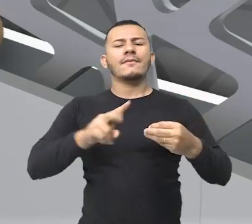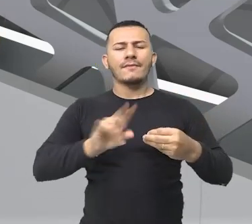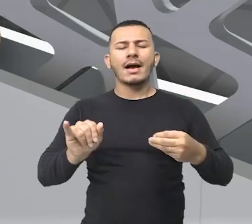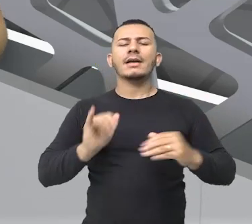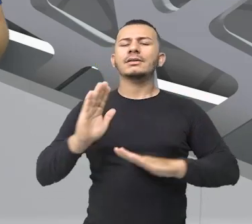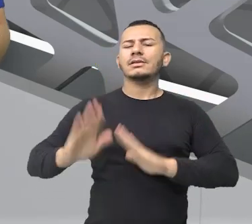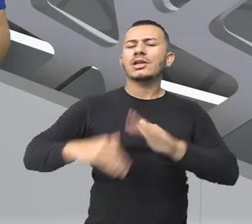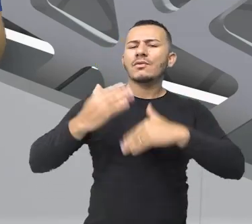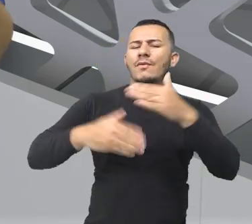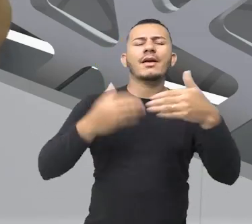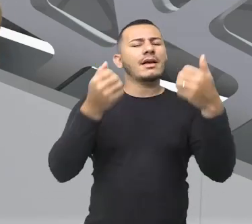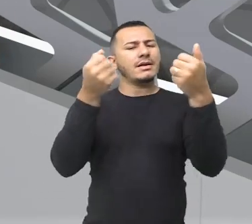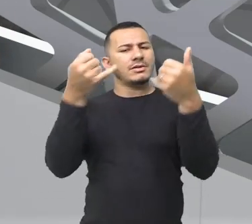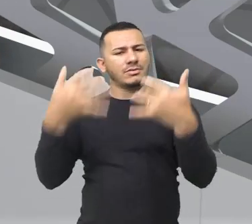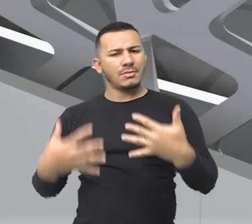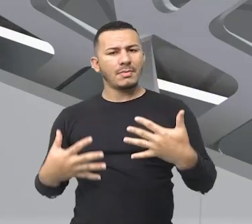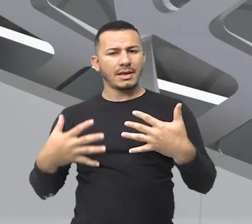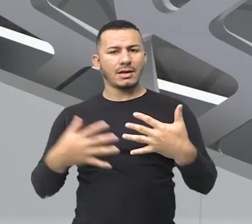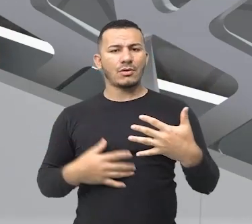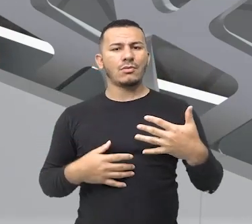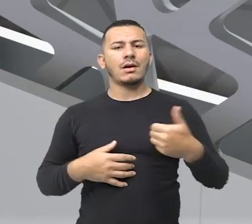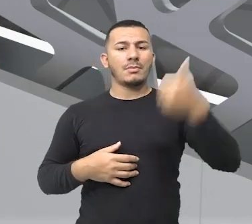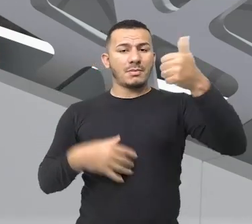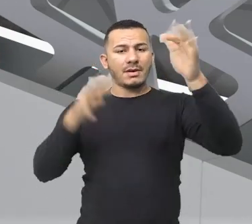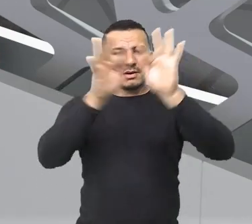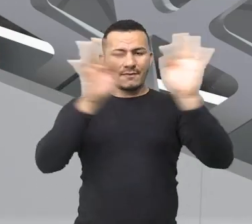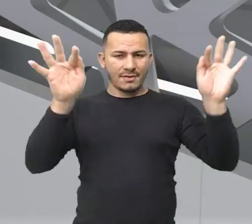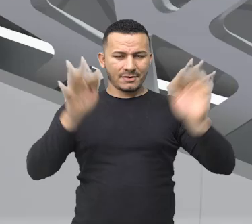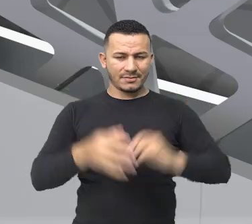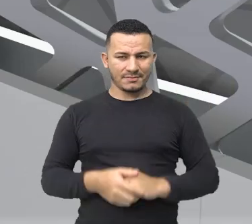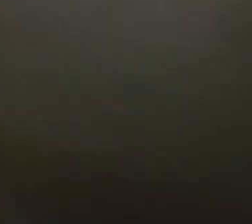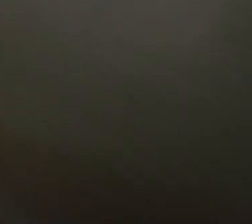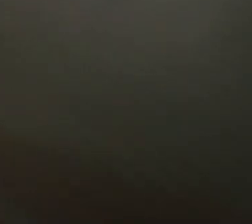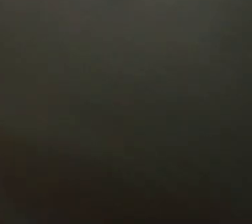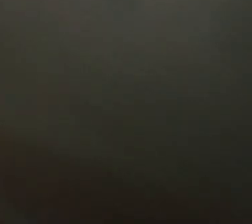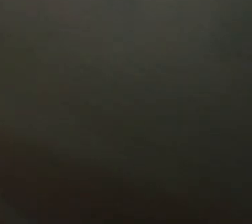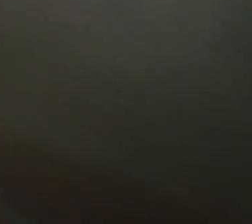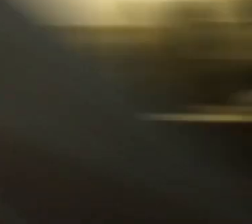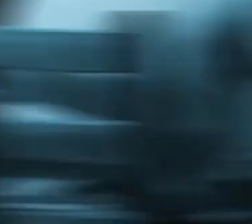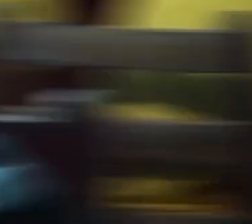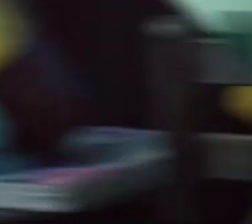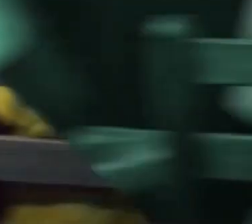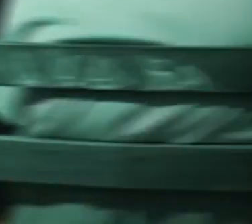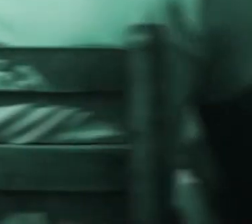explicam a minha ideia principal, a minha opinião. Ok, pessoal?